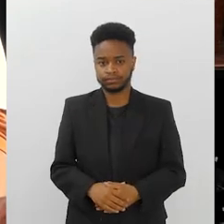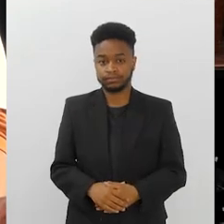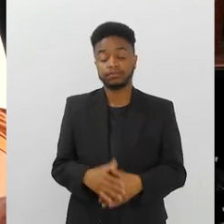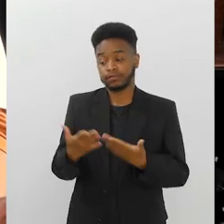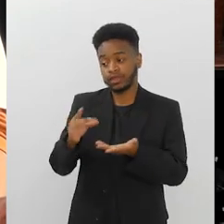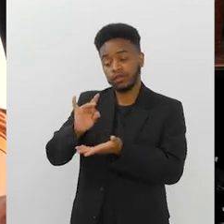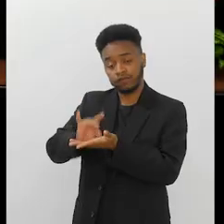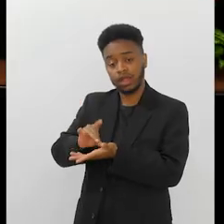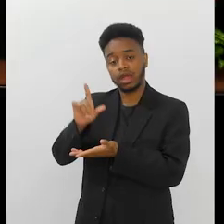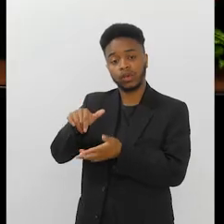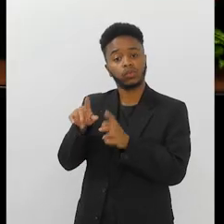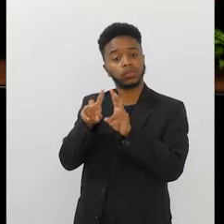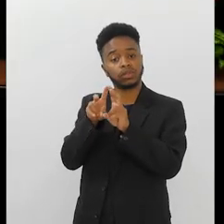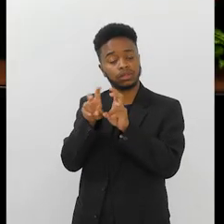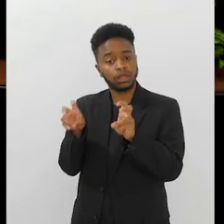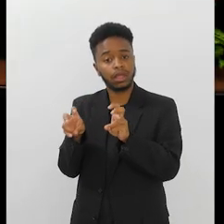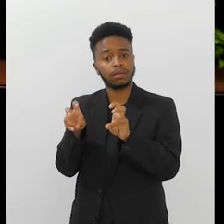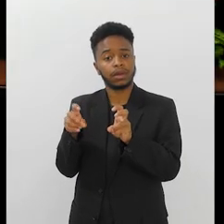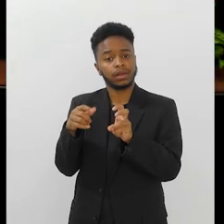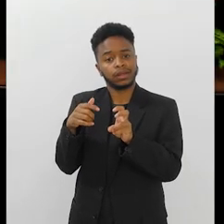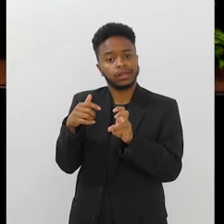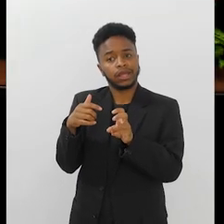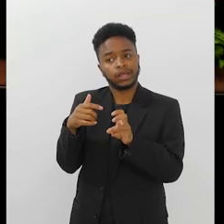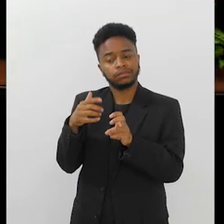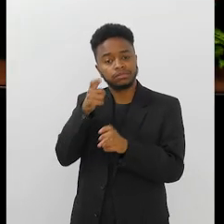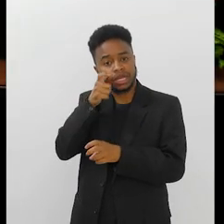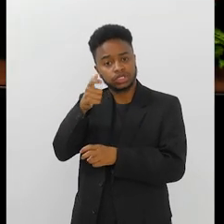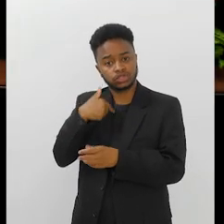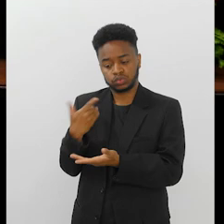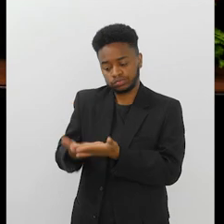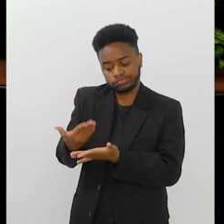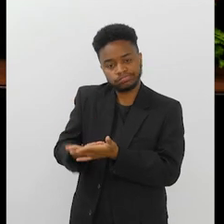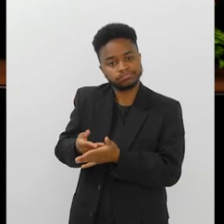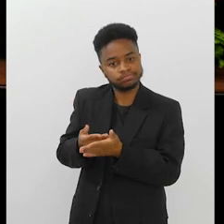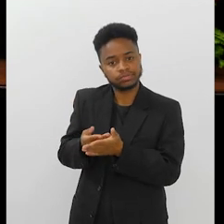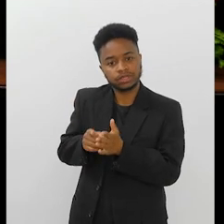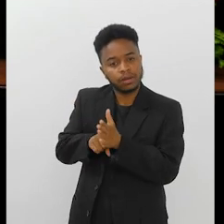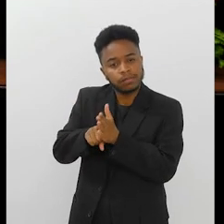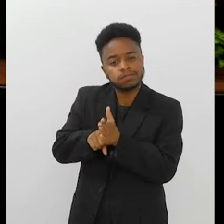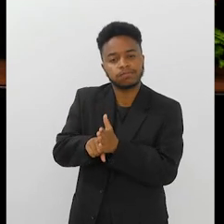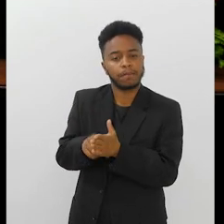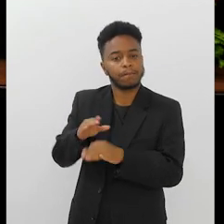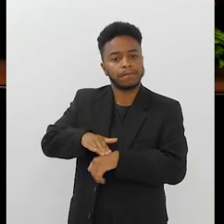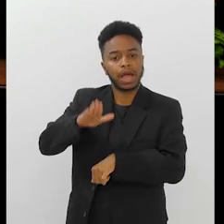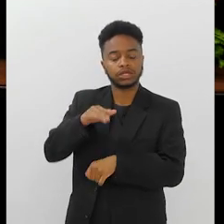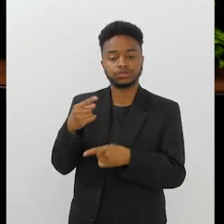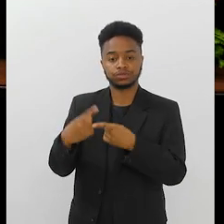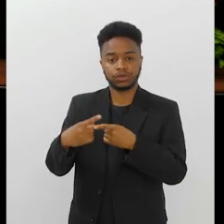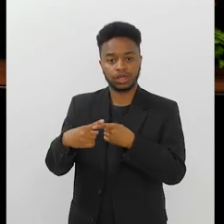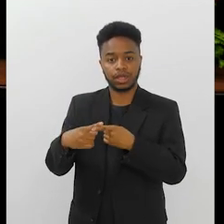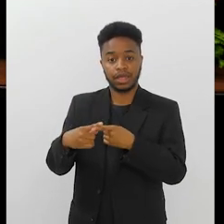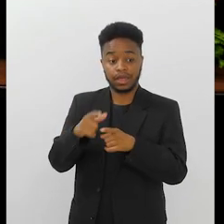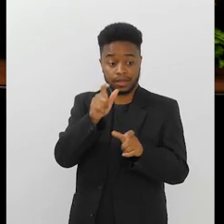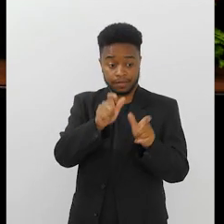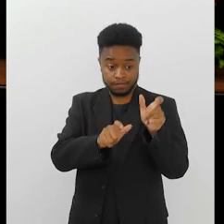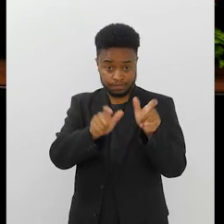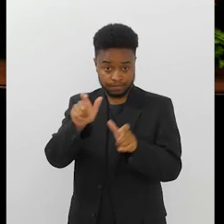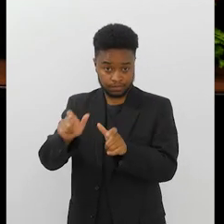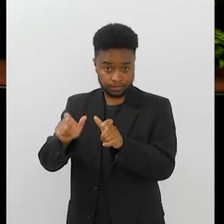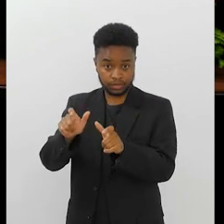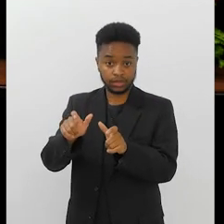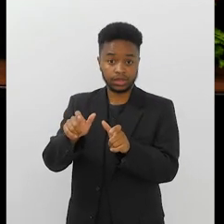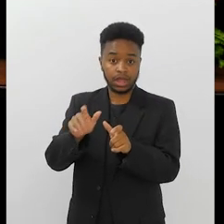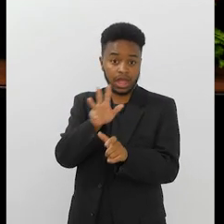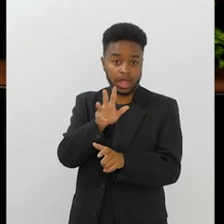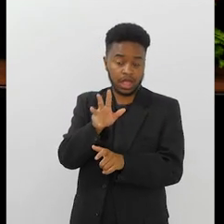evangélico isso isso na verdade é um motivo muito grande para eu estudar cada vez mais para me dedicar cada vez mais porque existe na